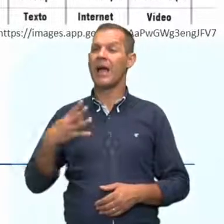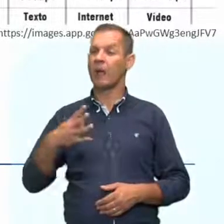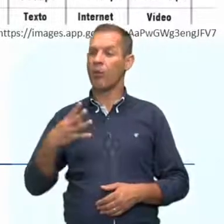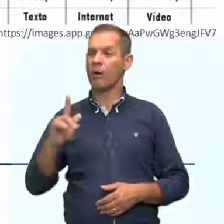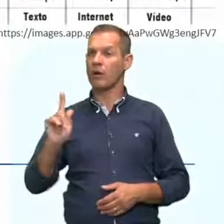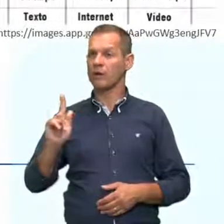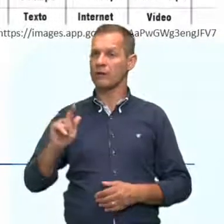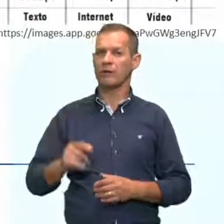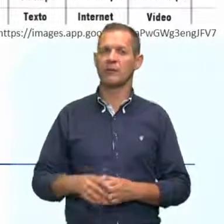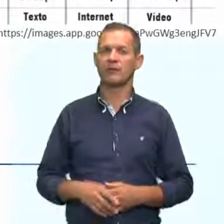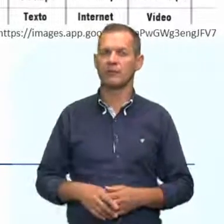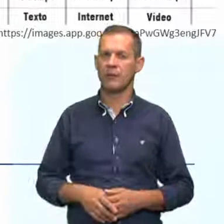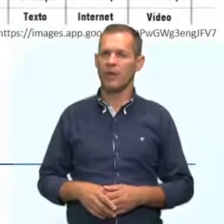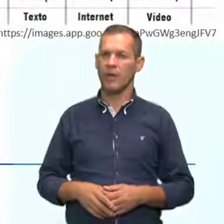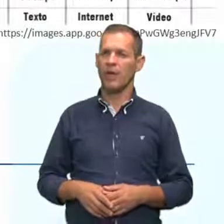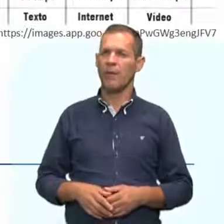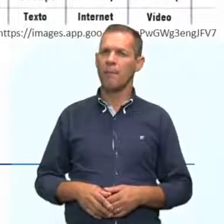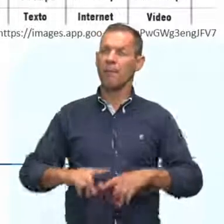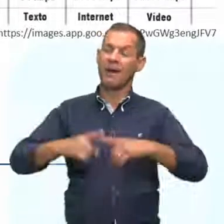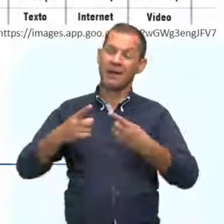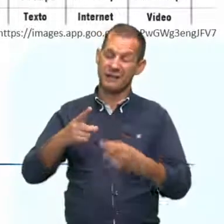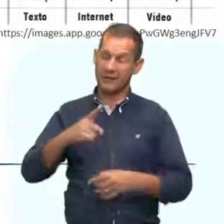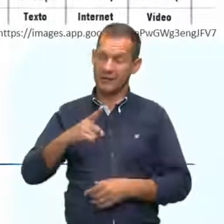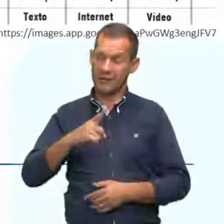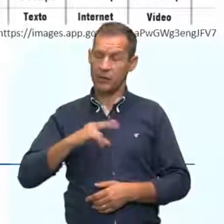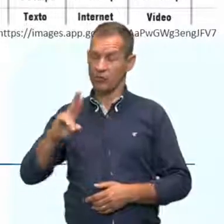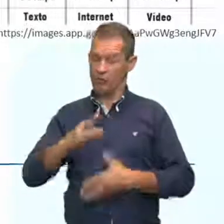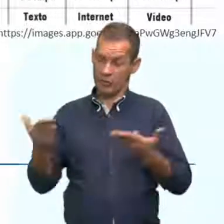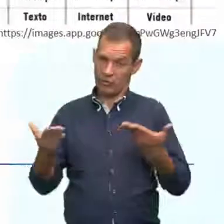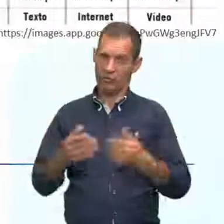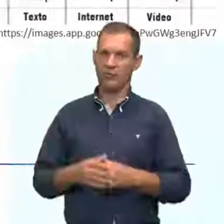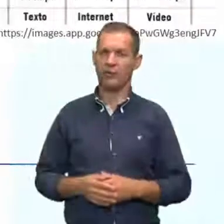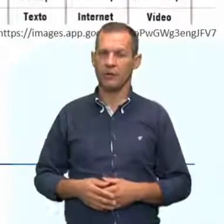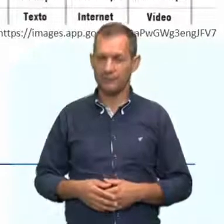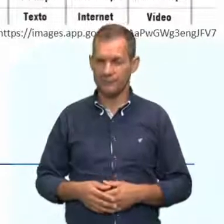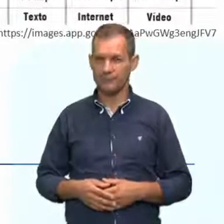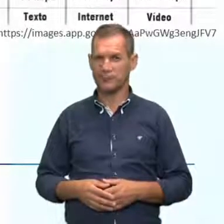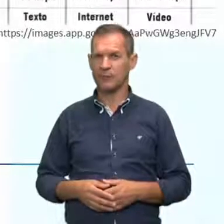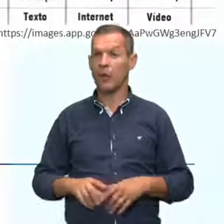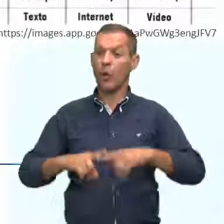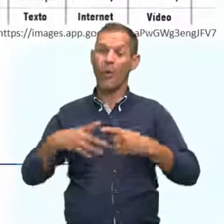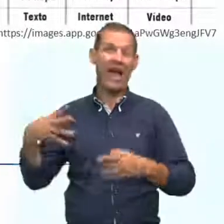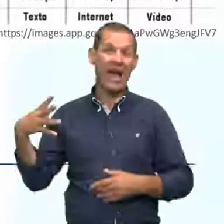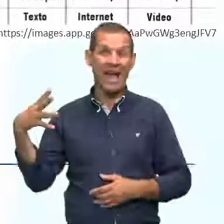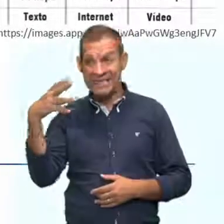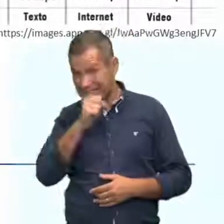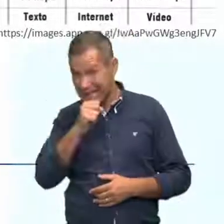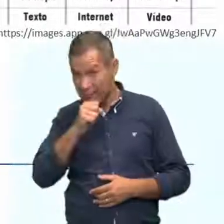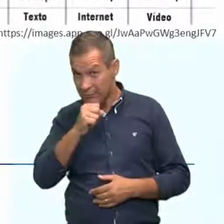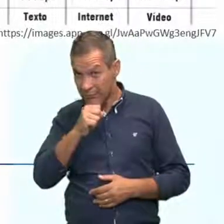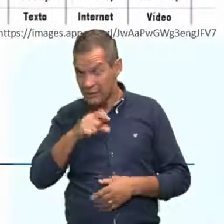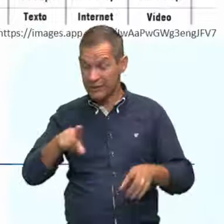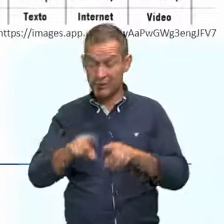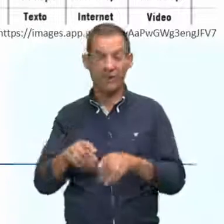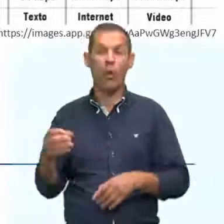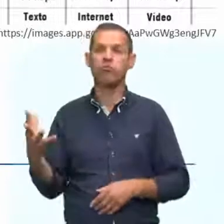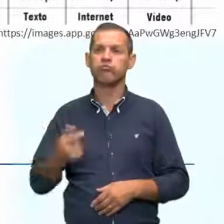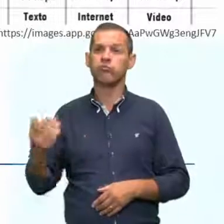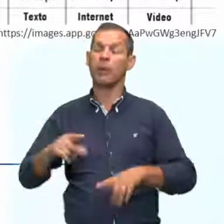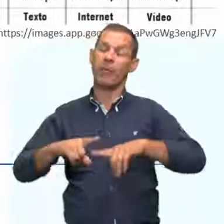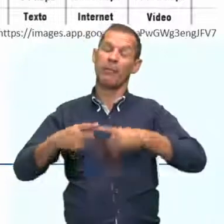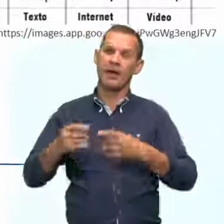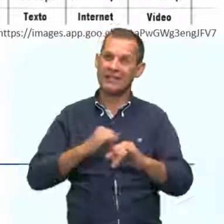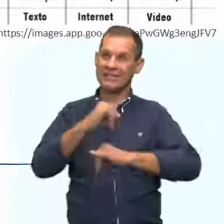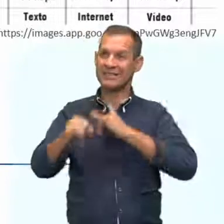geração, sinal que é o mais utilizado hoje em dia, é o mais veloz, e não falo só de velocidade